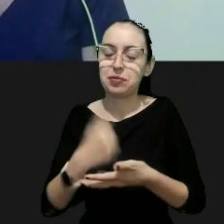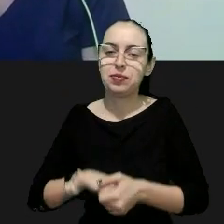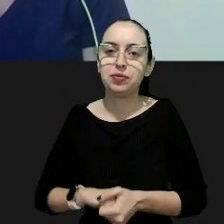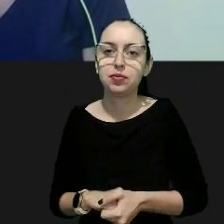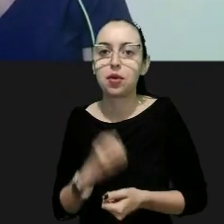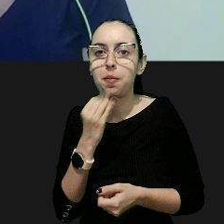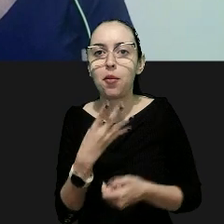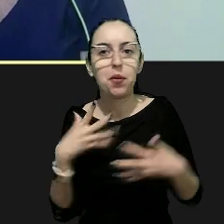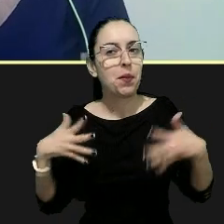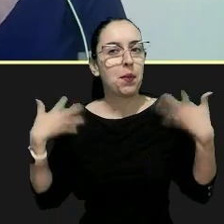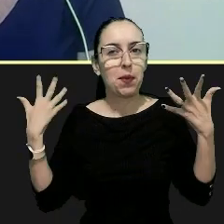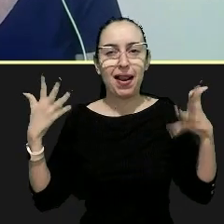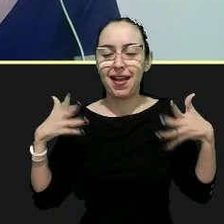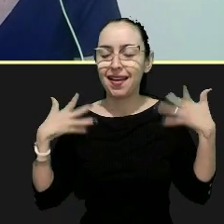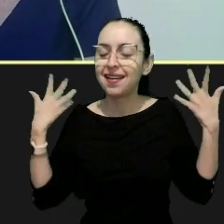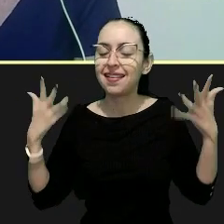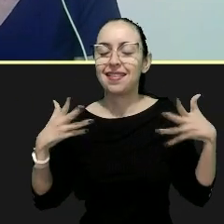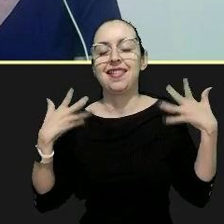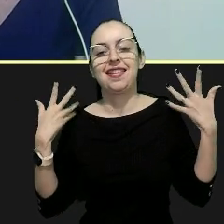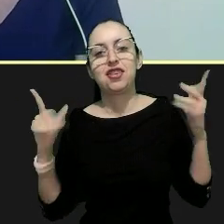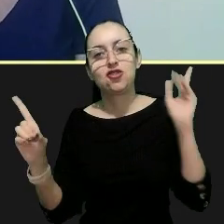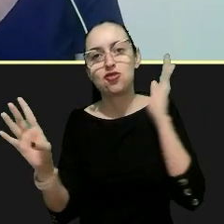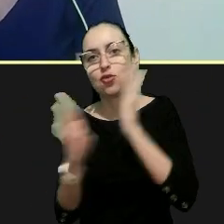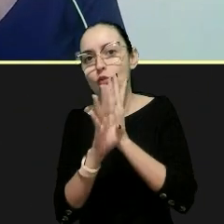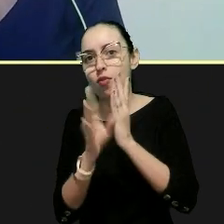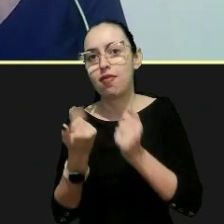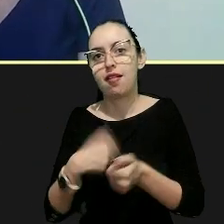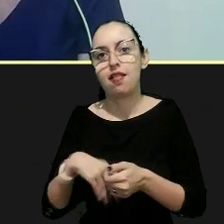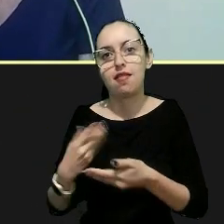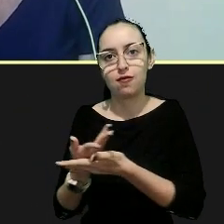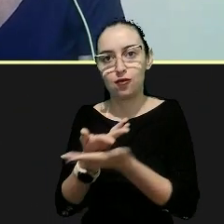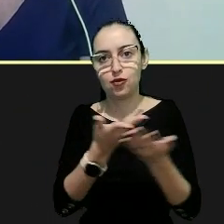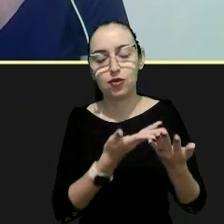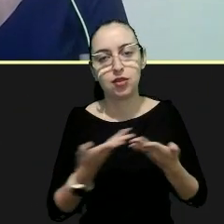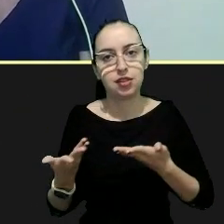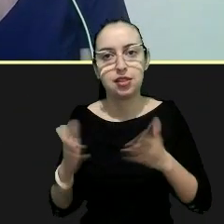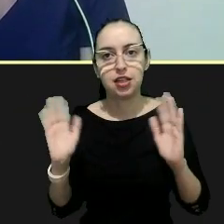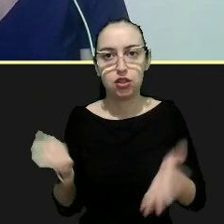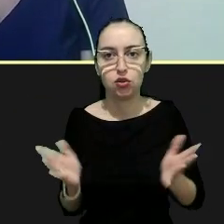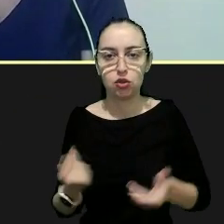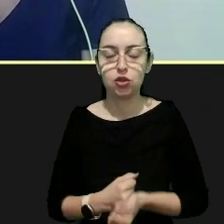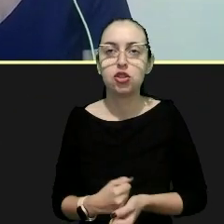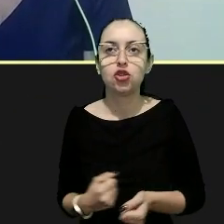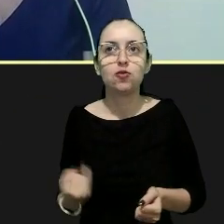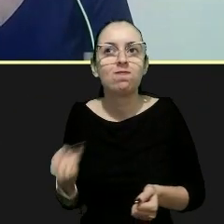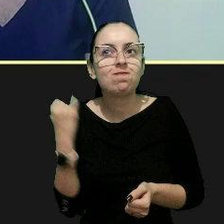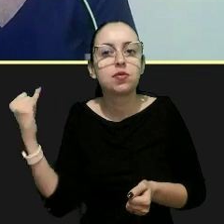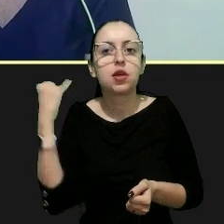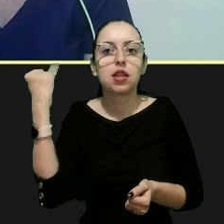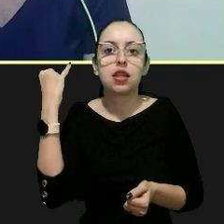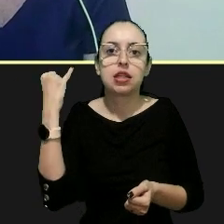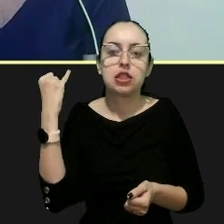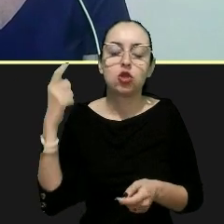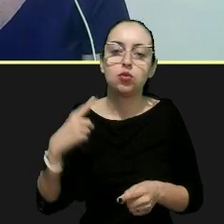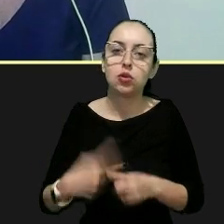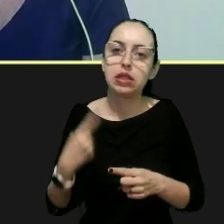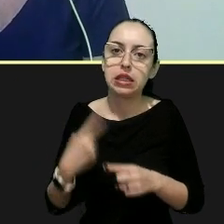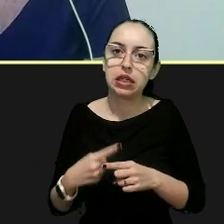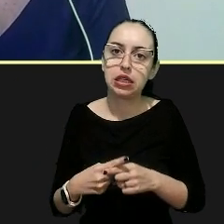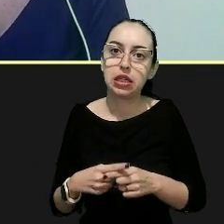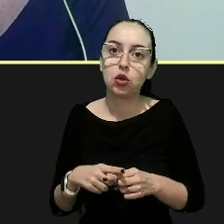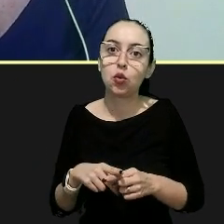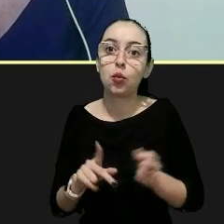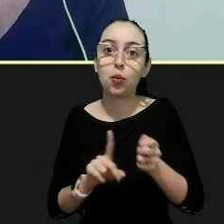palavra. Bom, é uma alegria estar com vocês hoje e principalmente porque